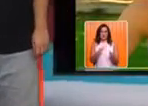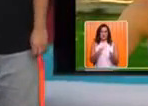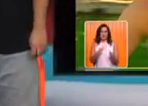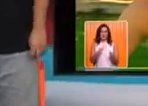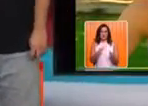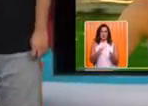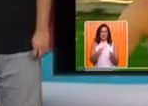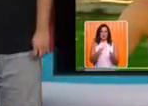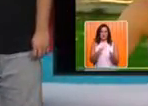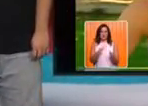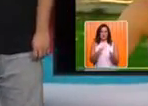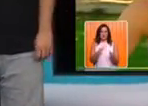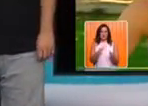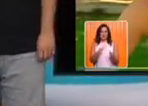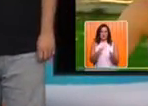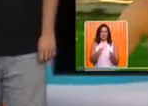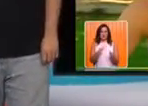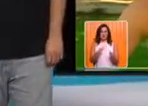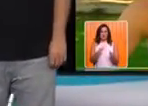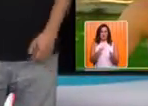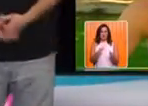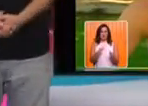pele e a franja É mais do lado humano